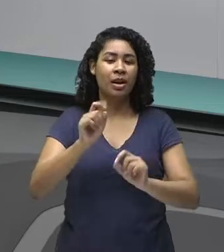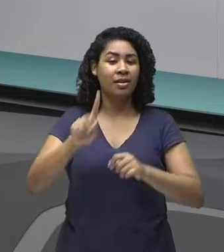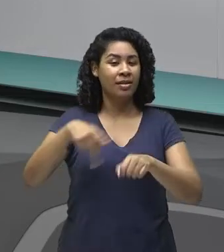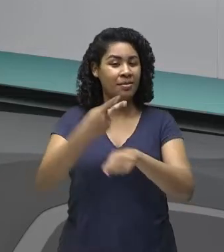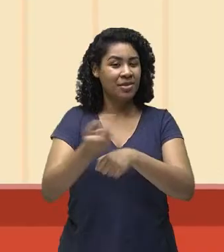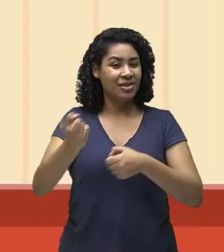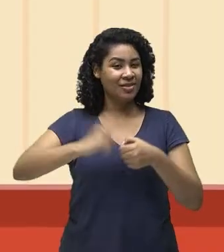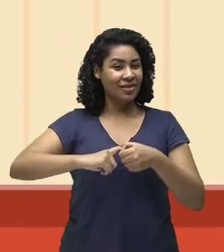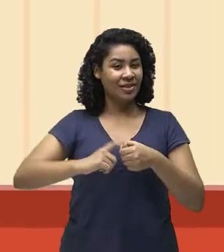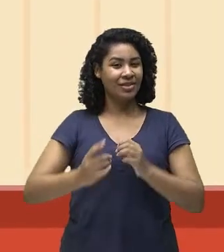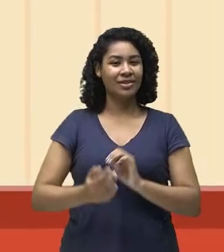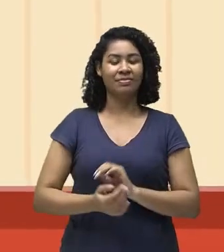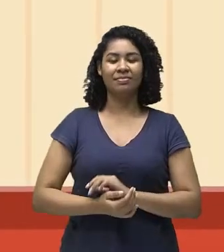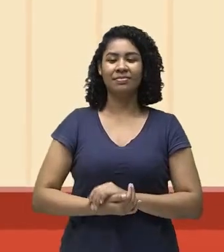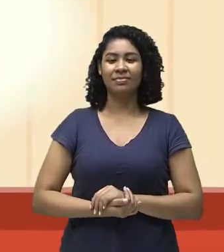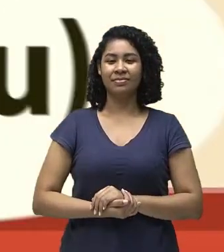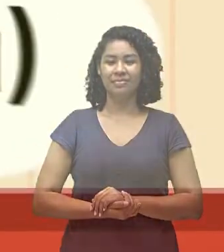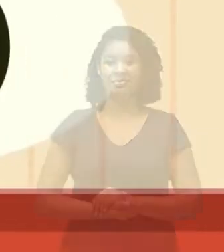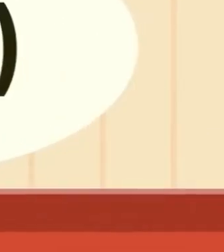go!